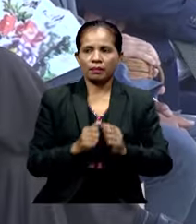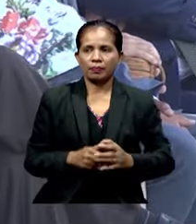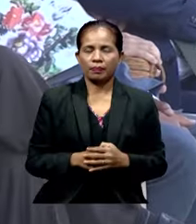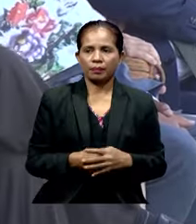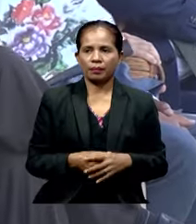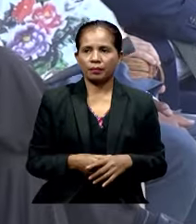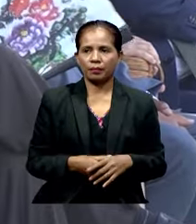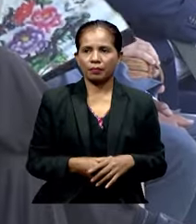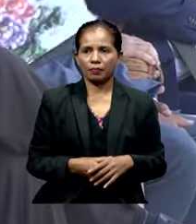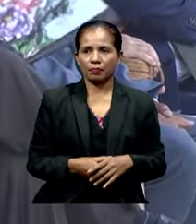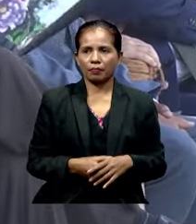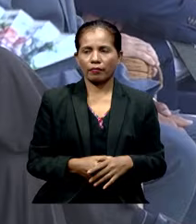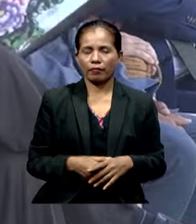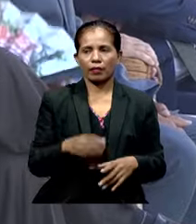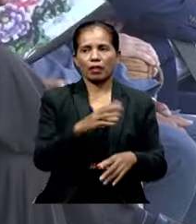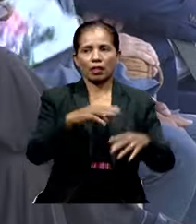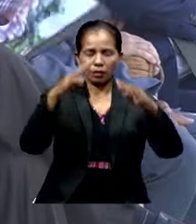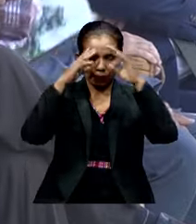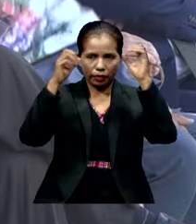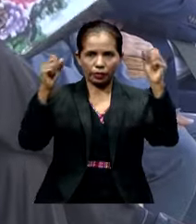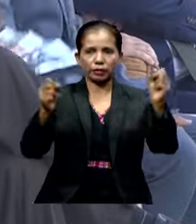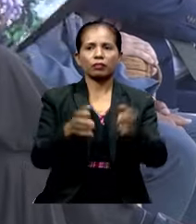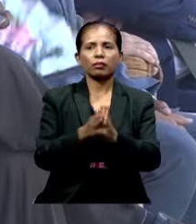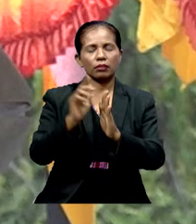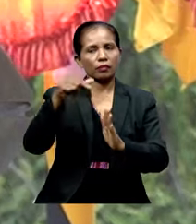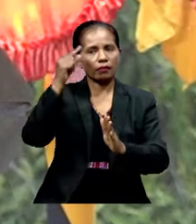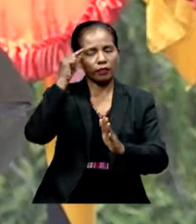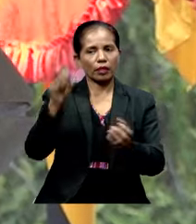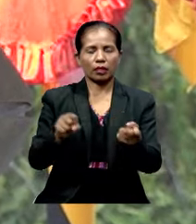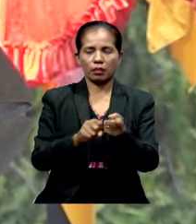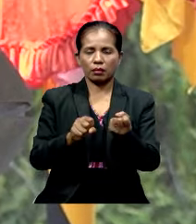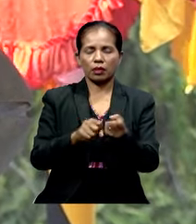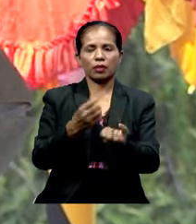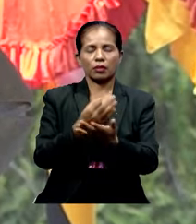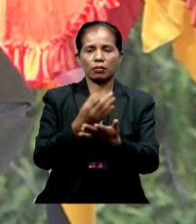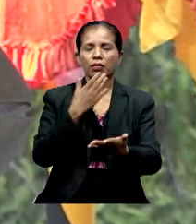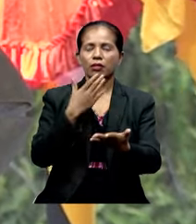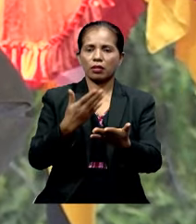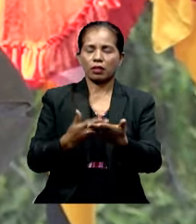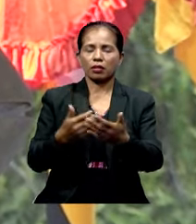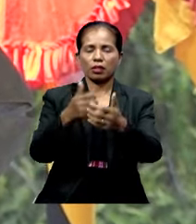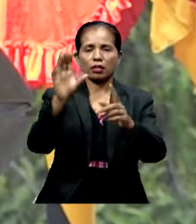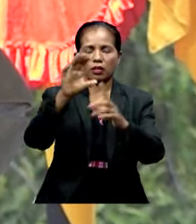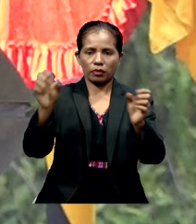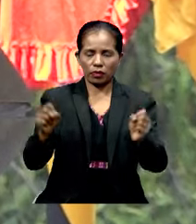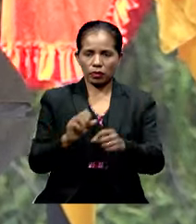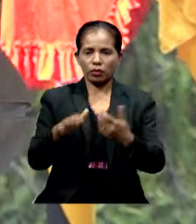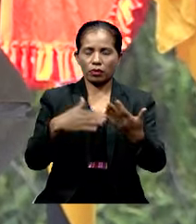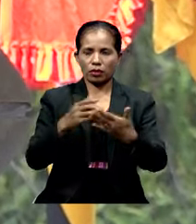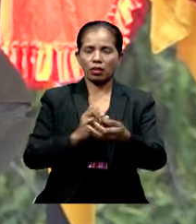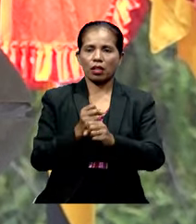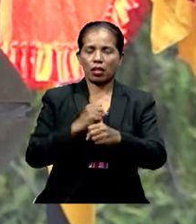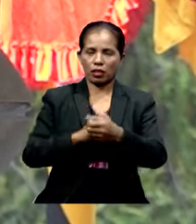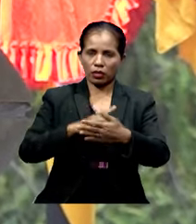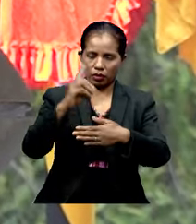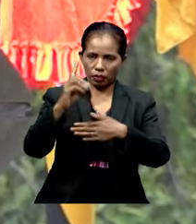lutador. Nuna emosi a ocasião ne, presidente da república husu ba governo atu suporta orçamento ne bediak ba otorrer lokal sira atu alu desenvolvimento ia